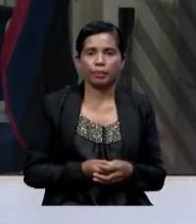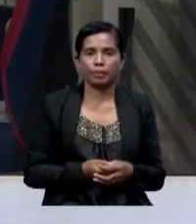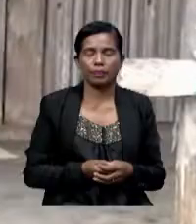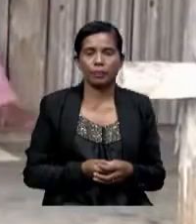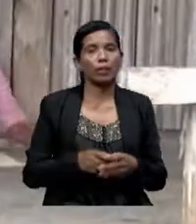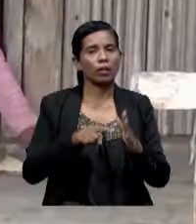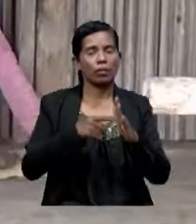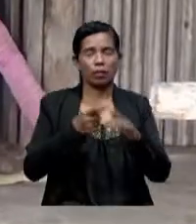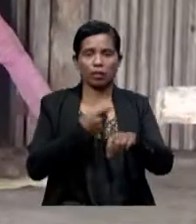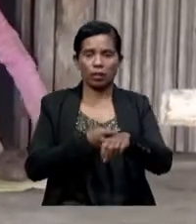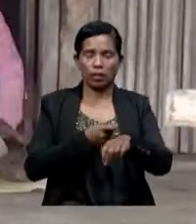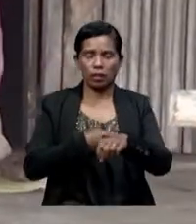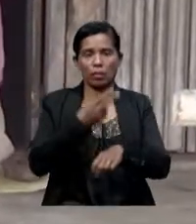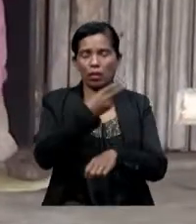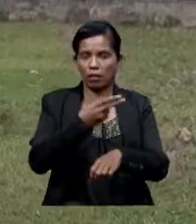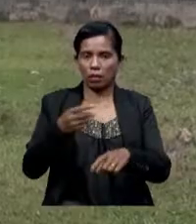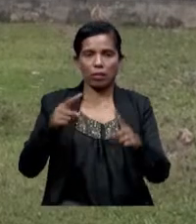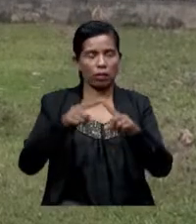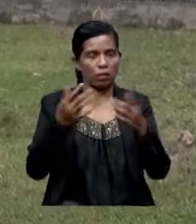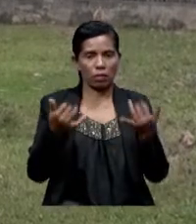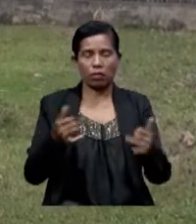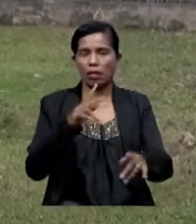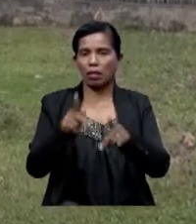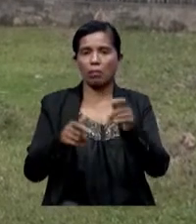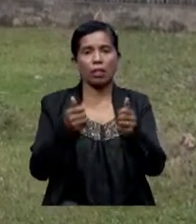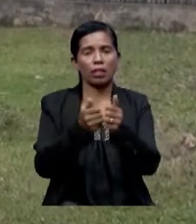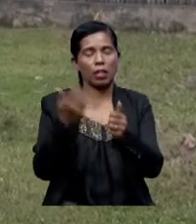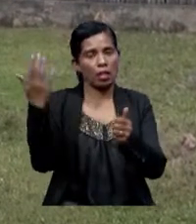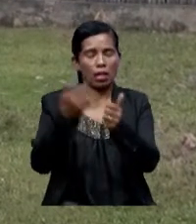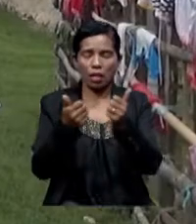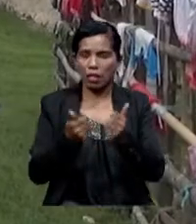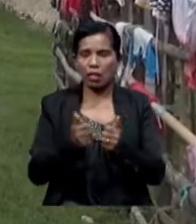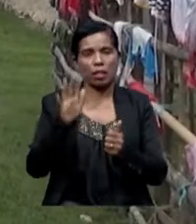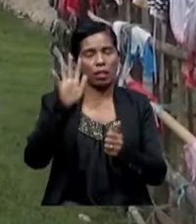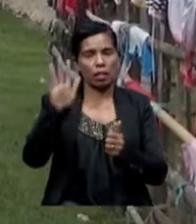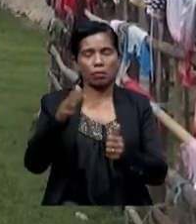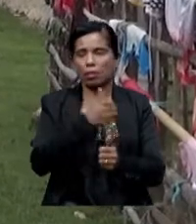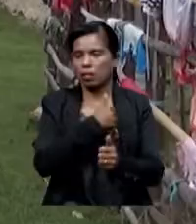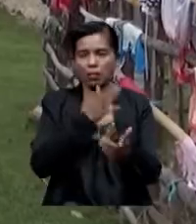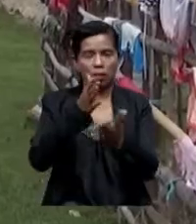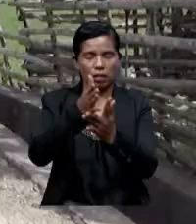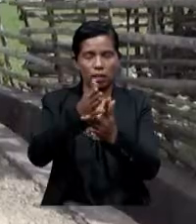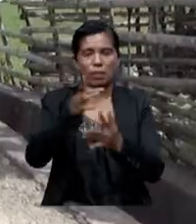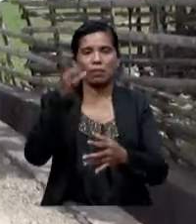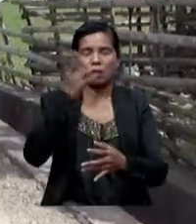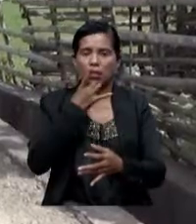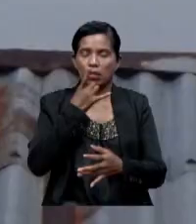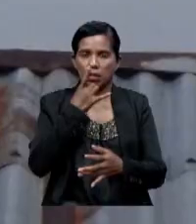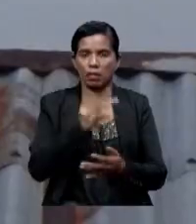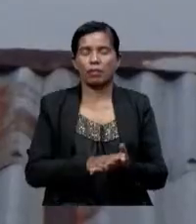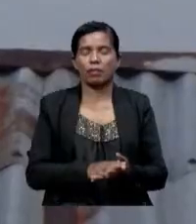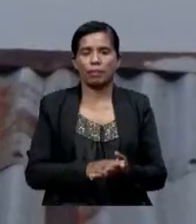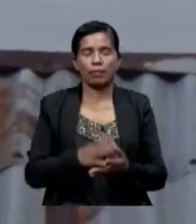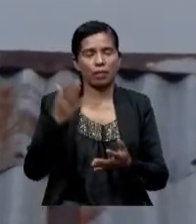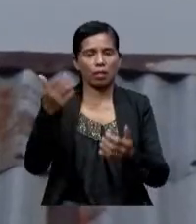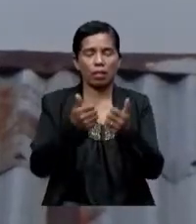Hahu si tempo ku pasang Indonesia to agora, Comunidade Aldeia Lima, suku Belekasak, se dau acesa linha eletricidade. Durante ne, Comunidade Aldeia Lima